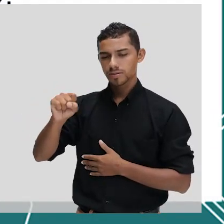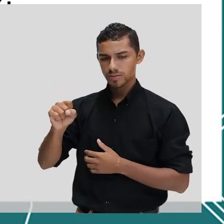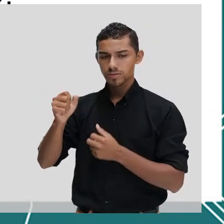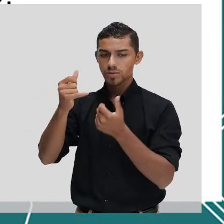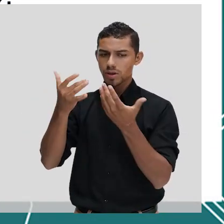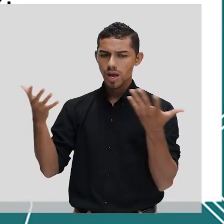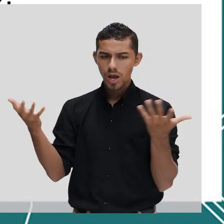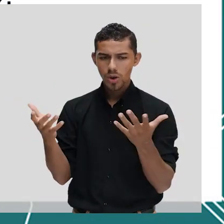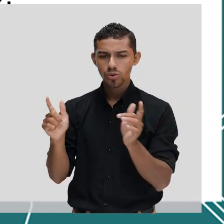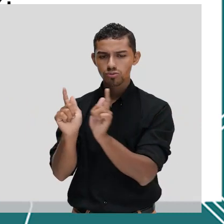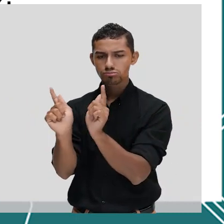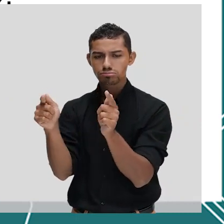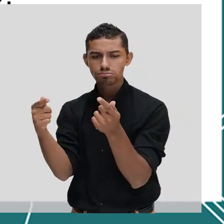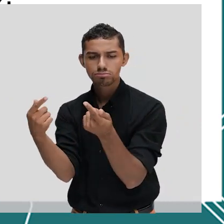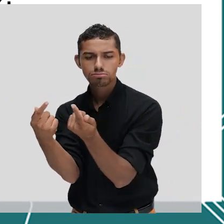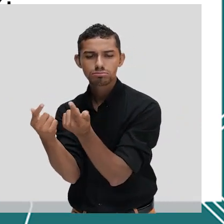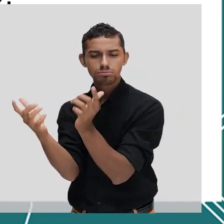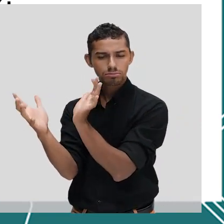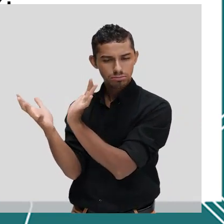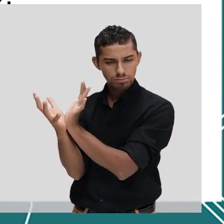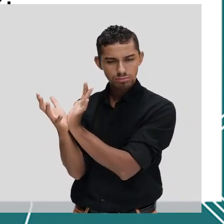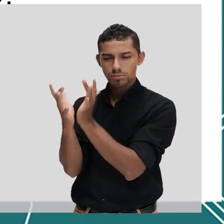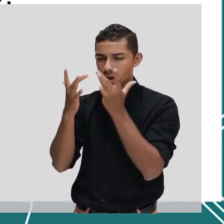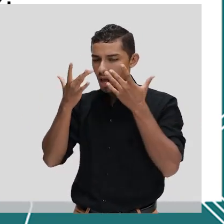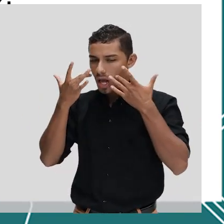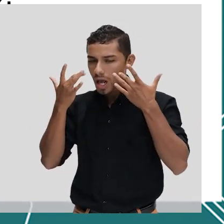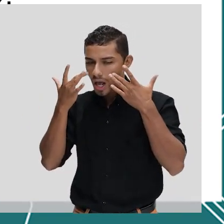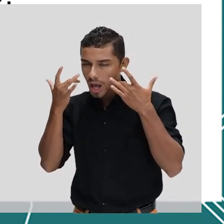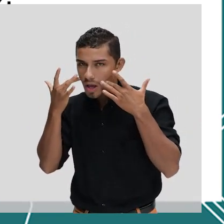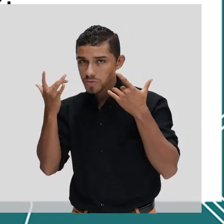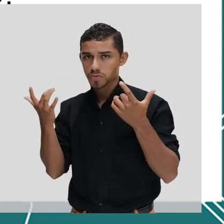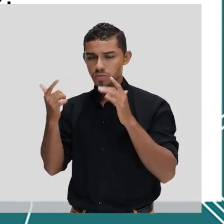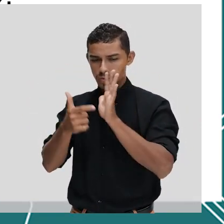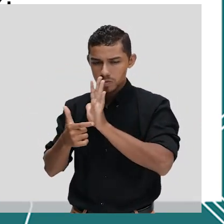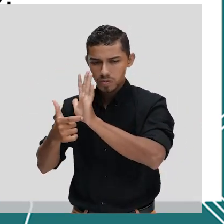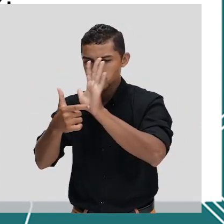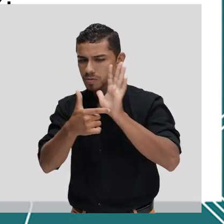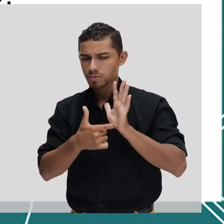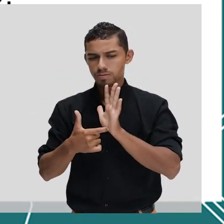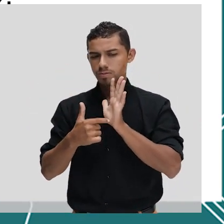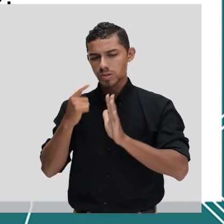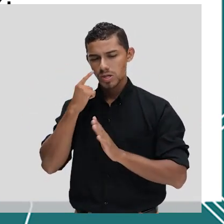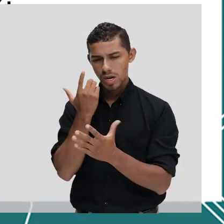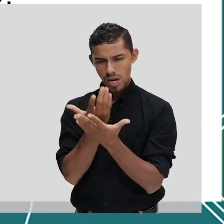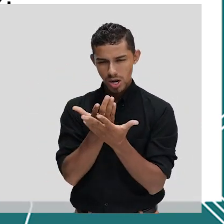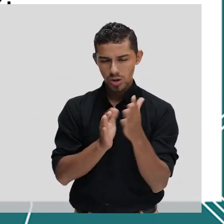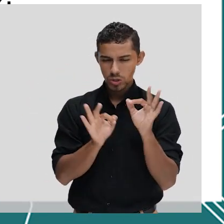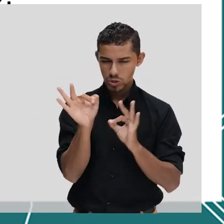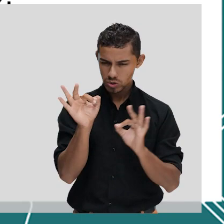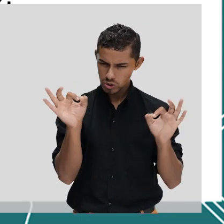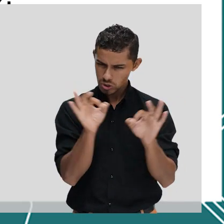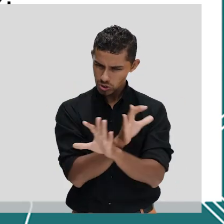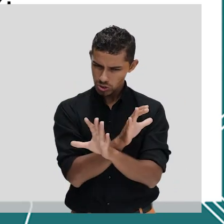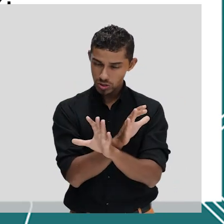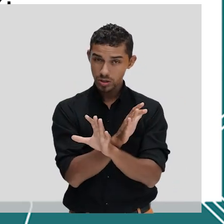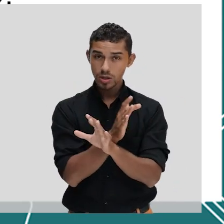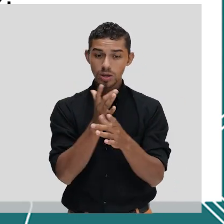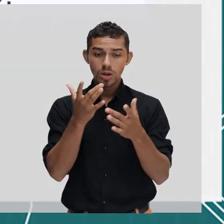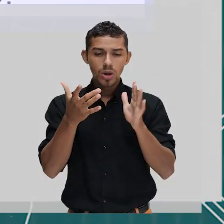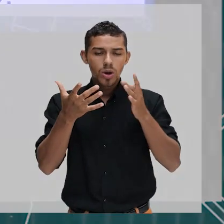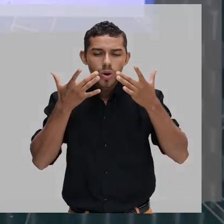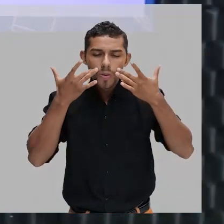sobre teatro de animação, mas eu vou reforçar a ideia. Nós temos uma aula já pronta, pesquisem, vale bastante a pena, sobre o teatro de manipulação